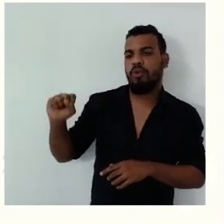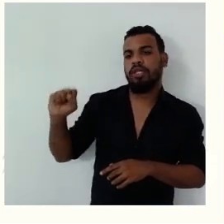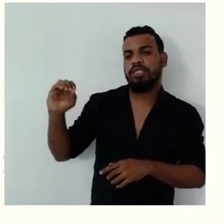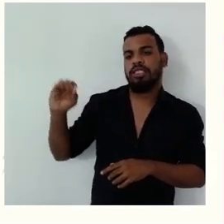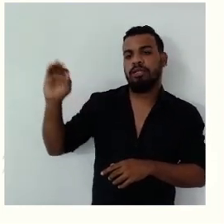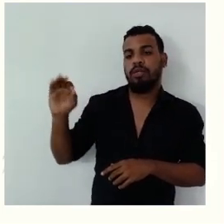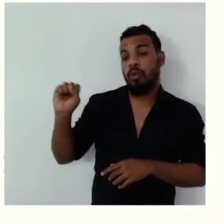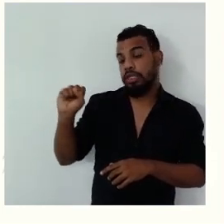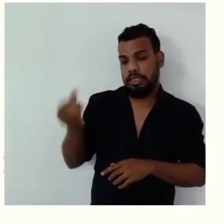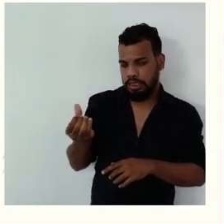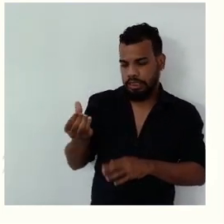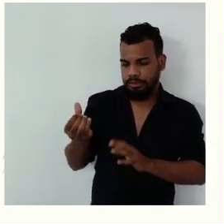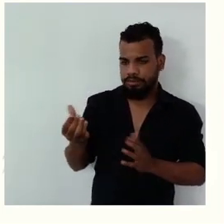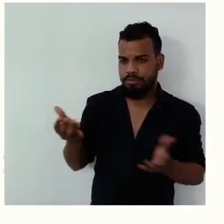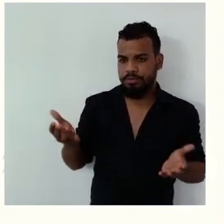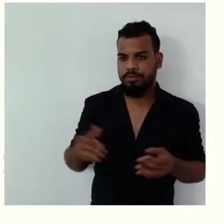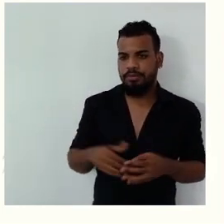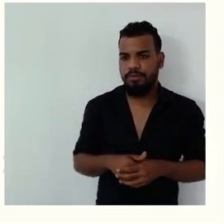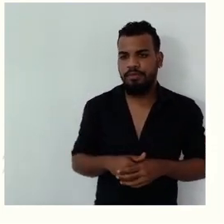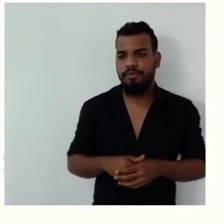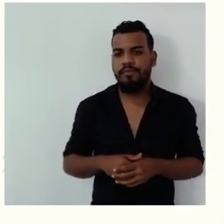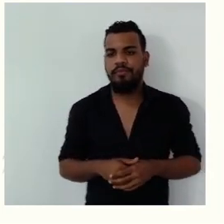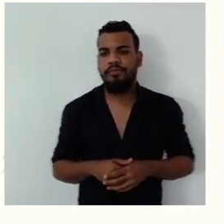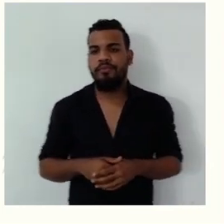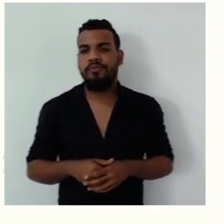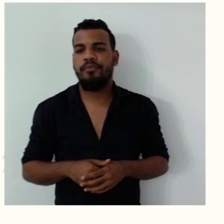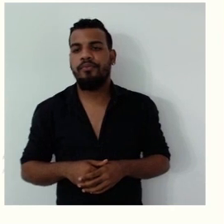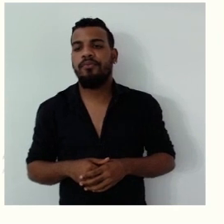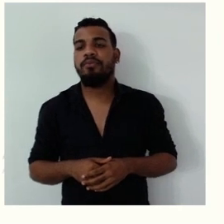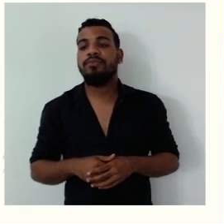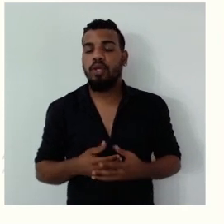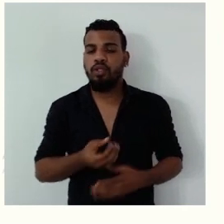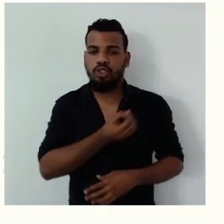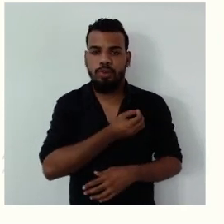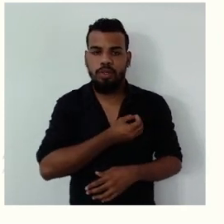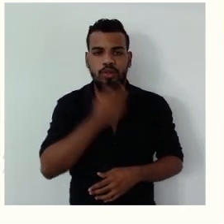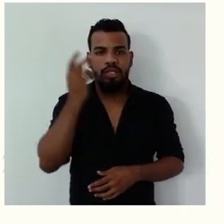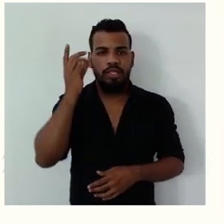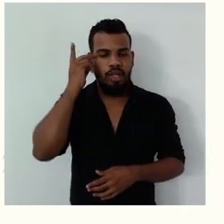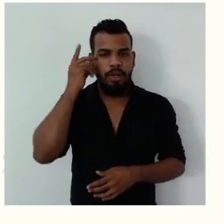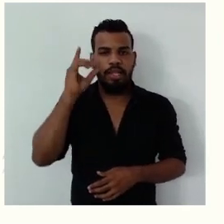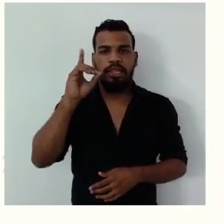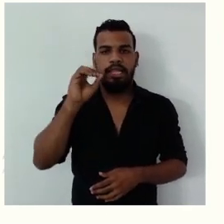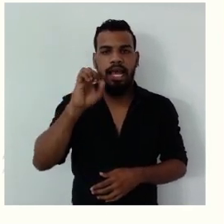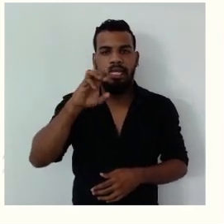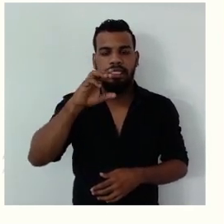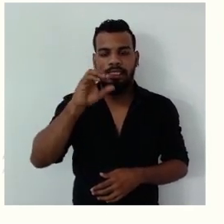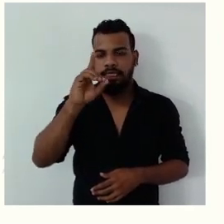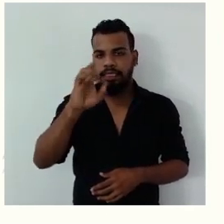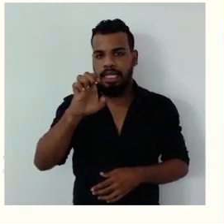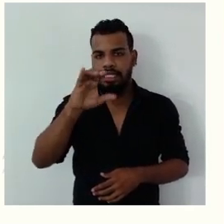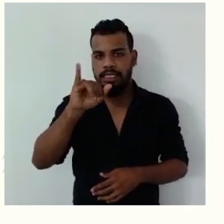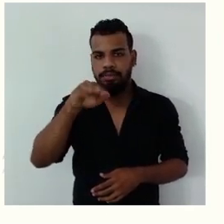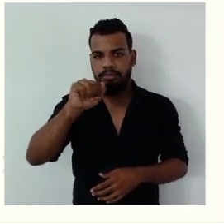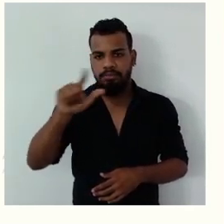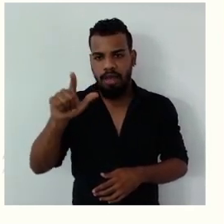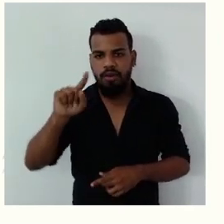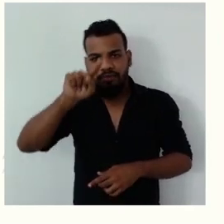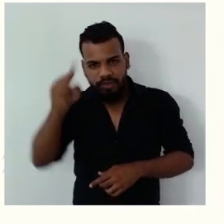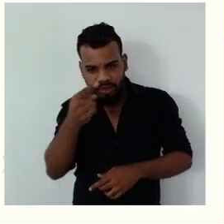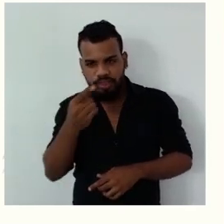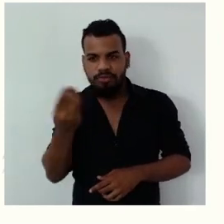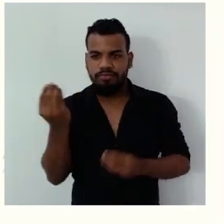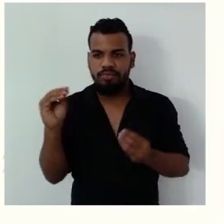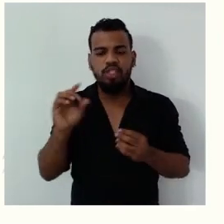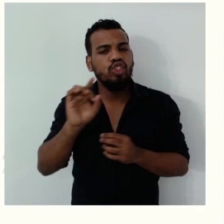80%, 86. Colocando em números decimais, 1,17 e o outro é 0,86. É